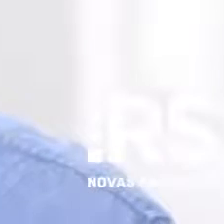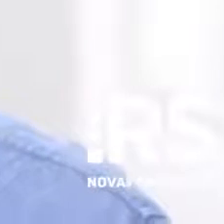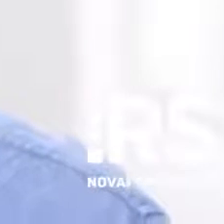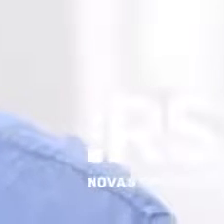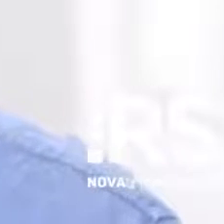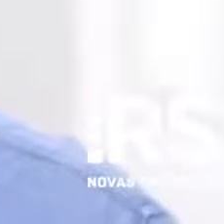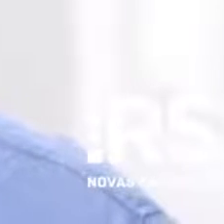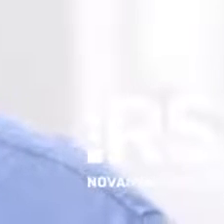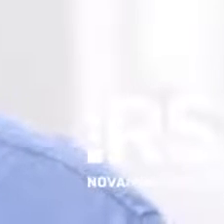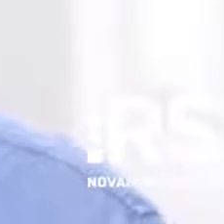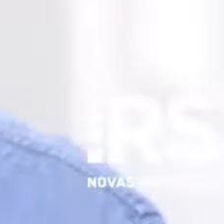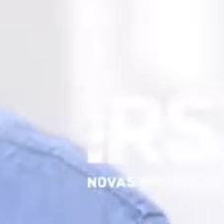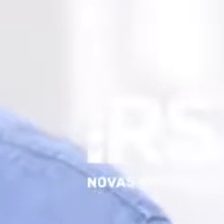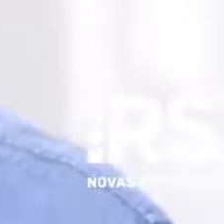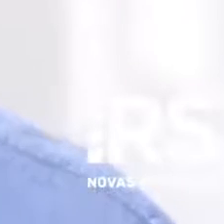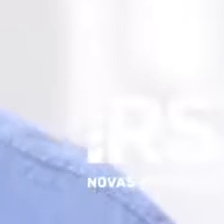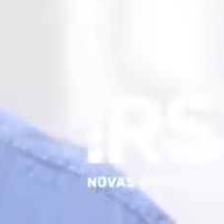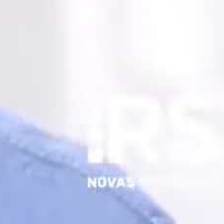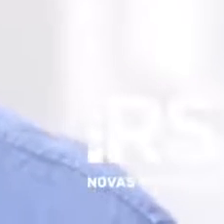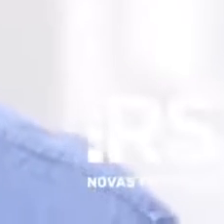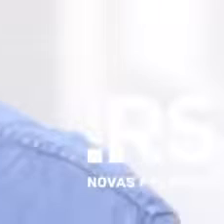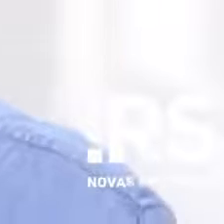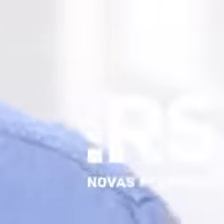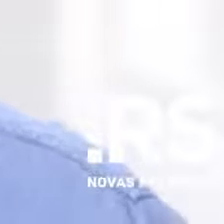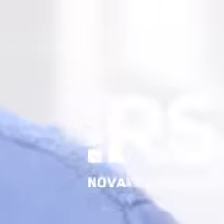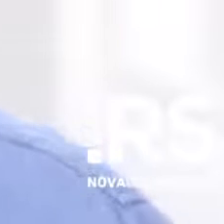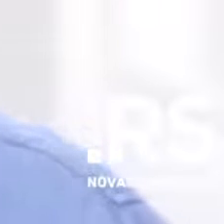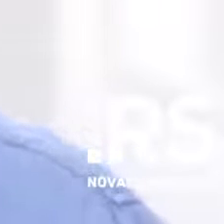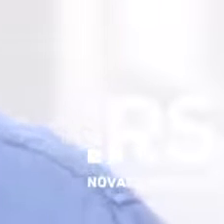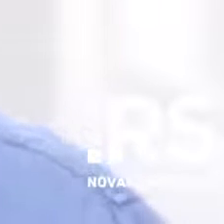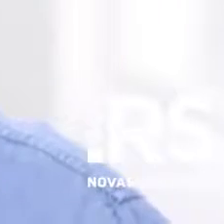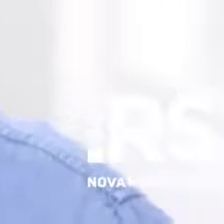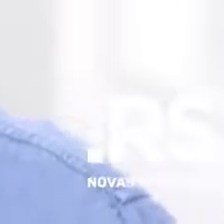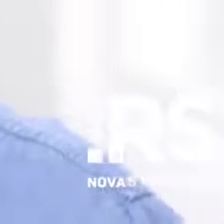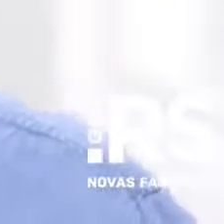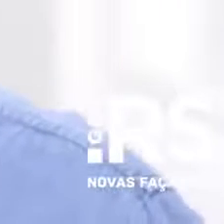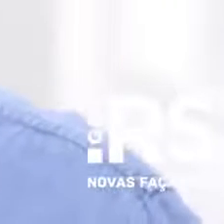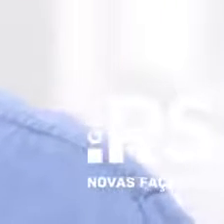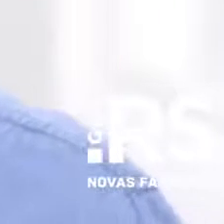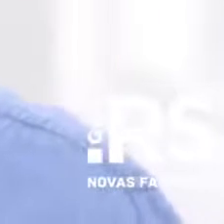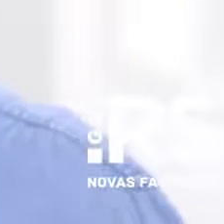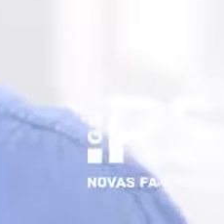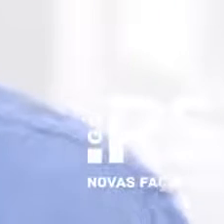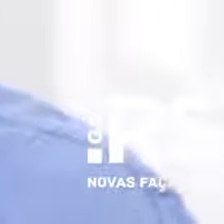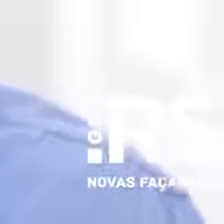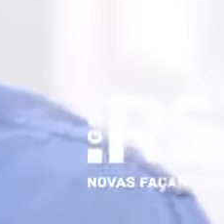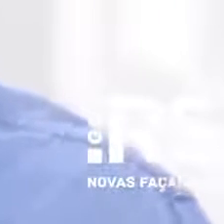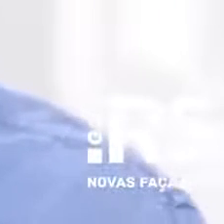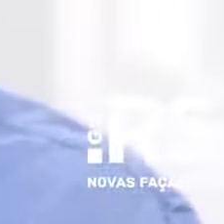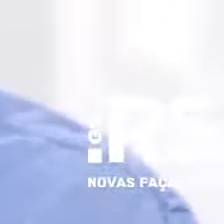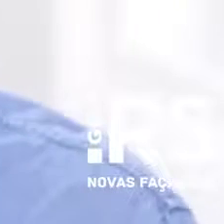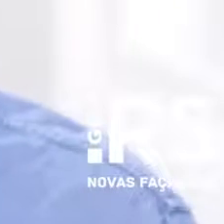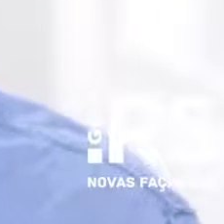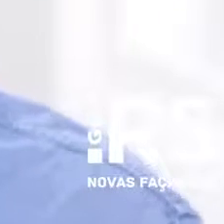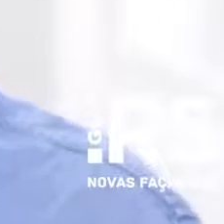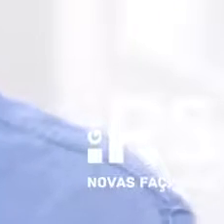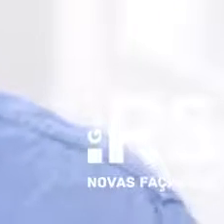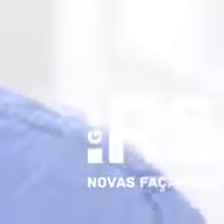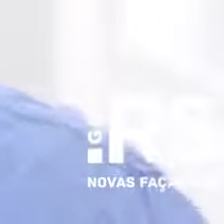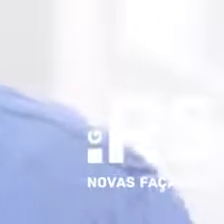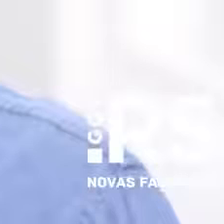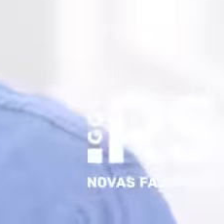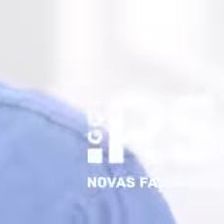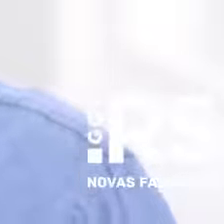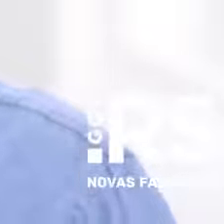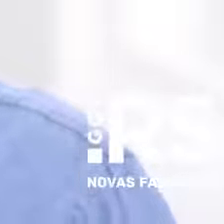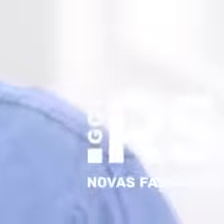naquele ambiente, esse ambiente permaneça arejado. Se for possível, ela use um banheiro exclusivo para ela, para